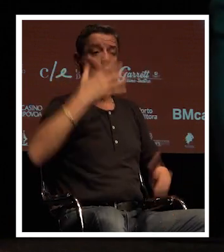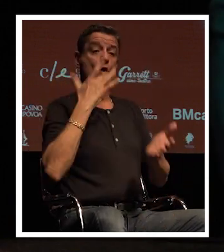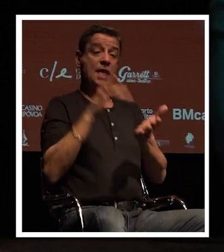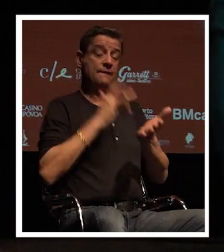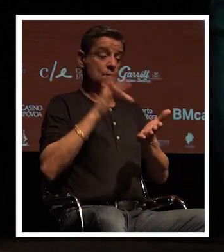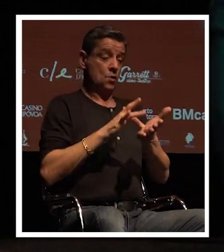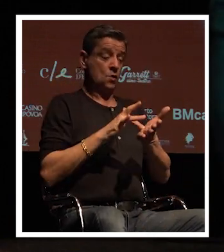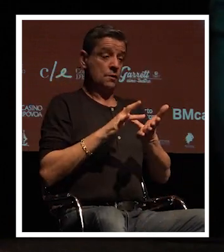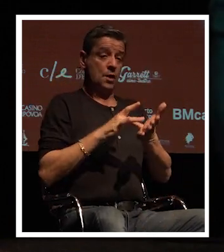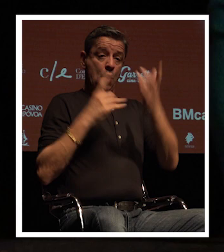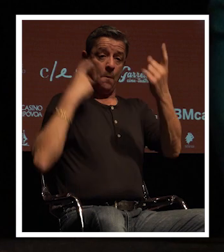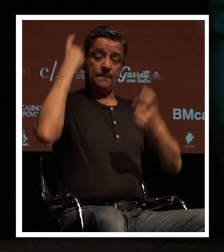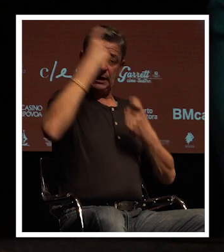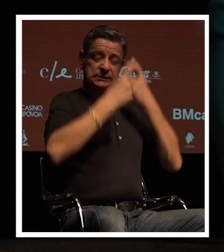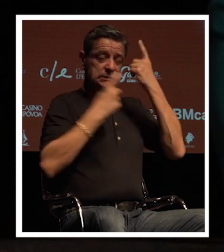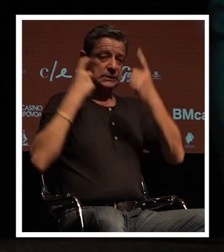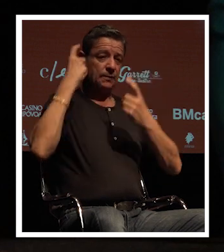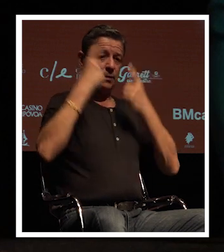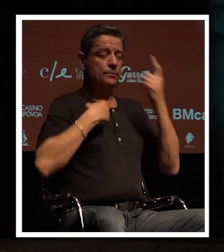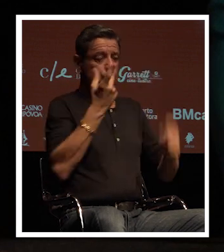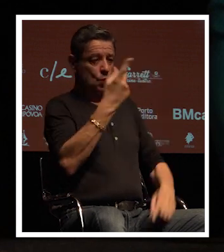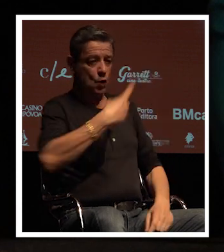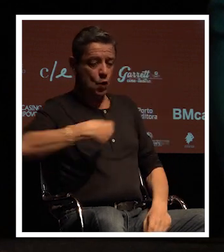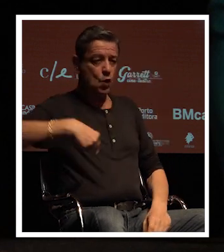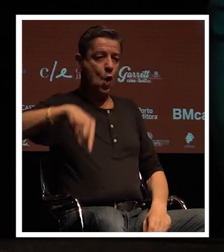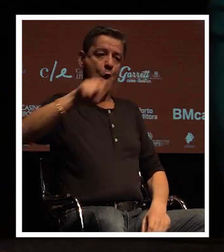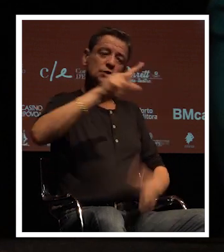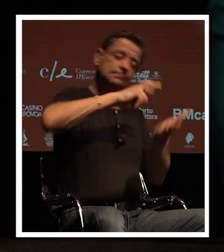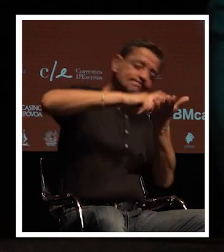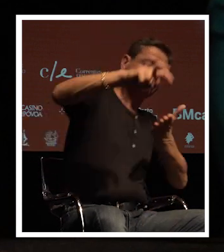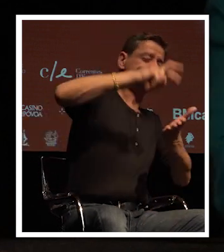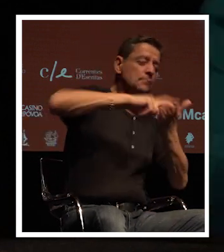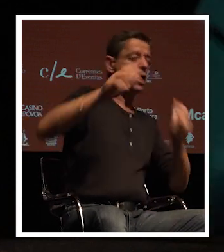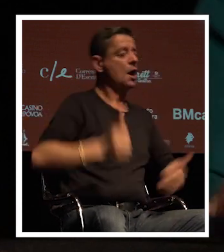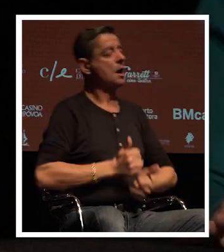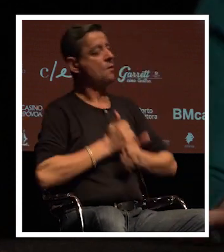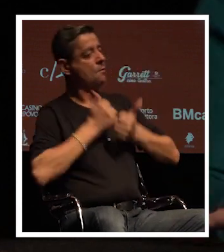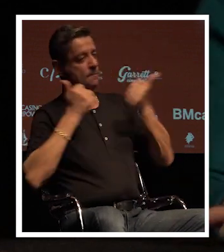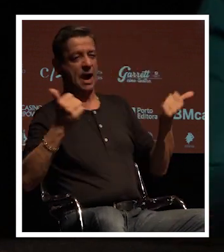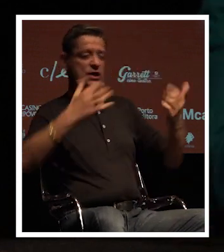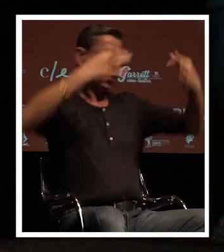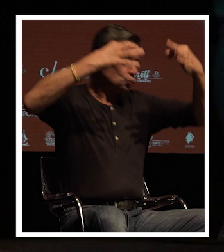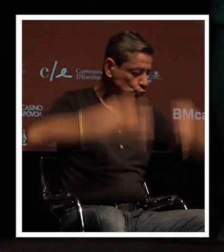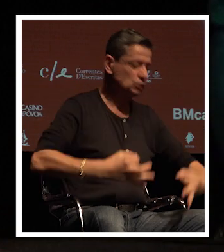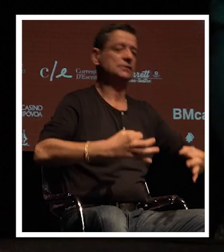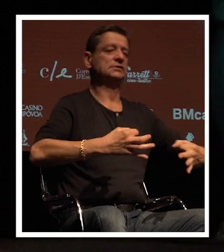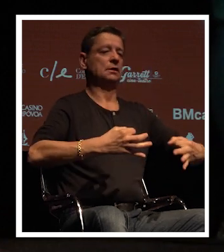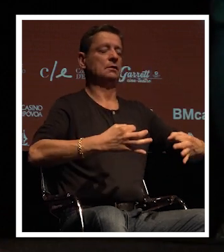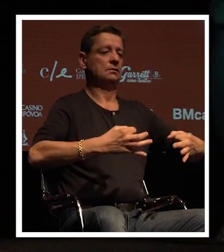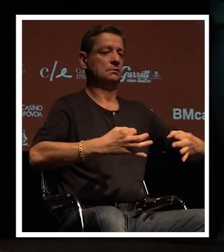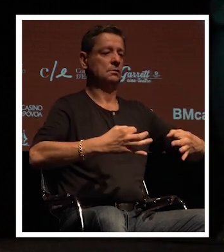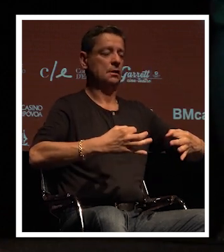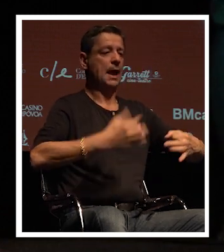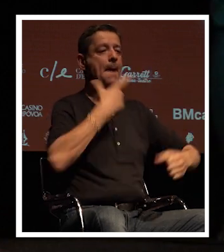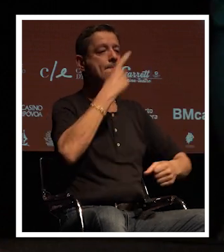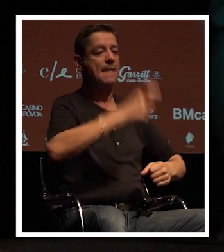altura eu julgava que eventualmente nós caminhávamos para um sítio melhor onde onde estivéssemos mais atentos à injustiça à opressão e